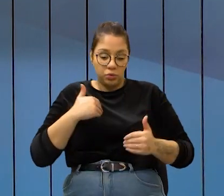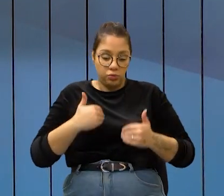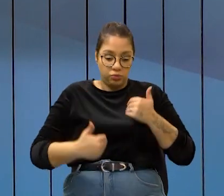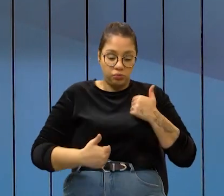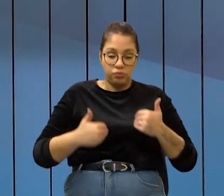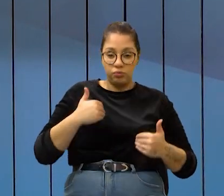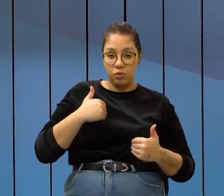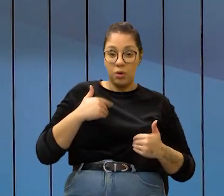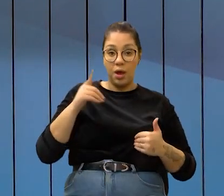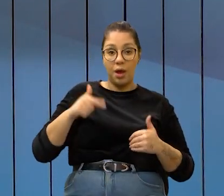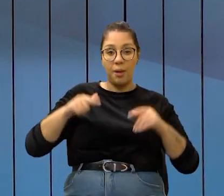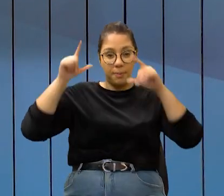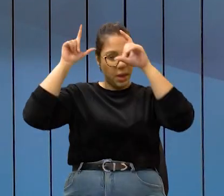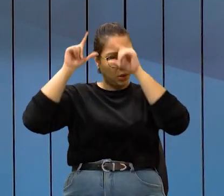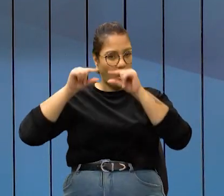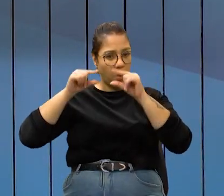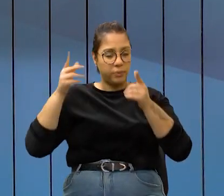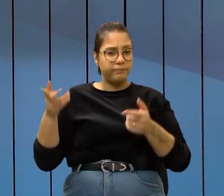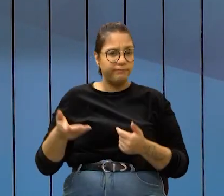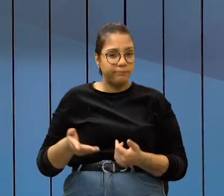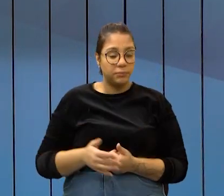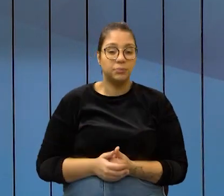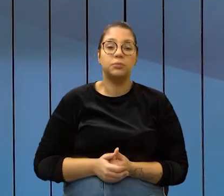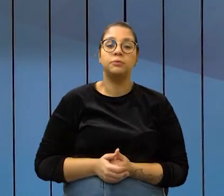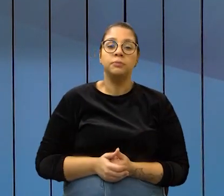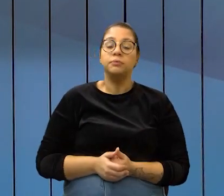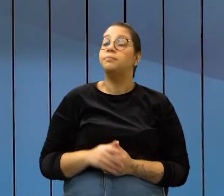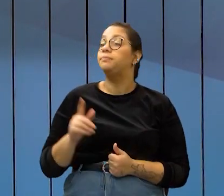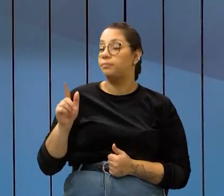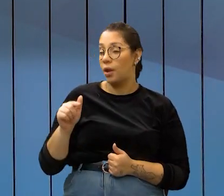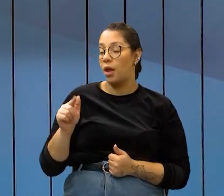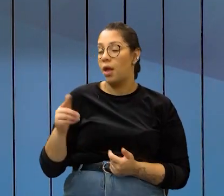outros órgãos é menor, né?